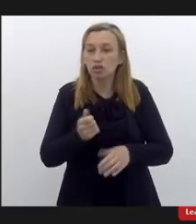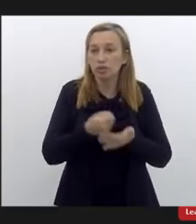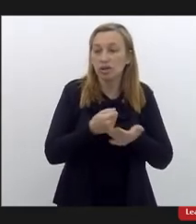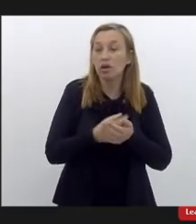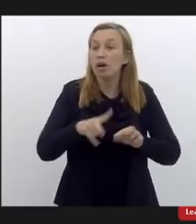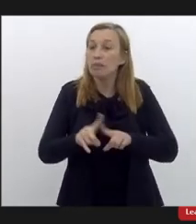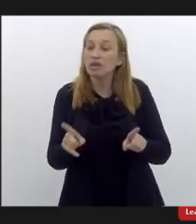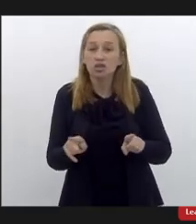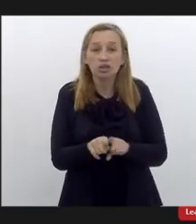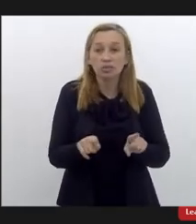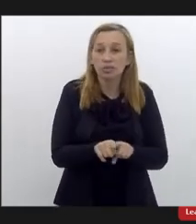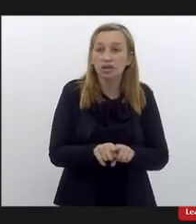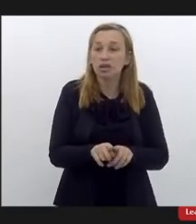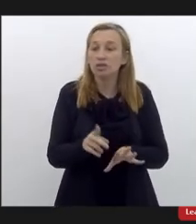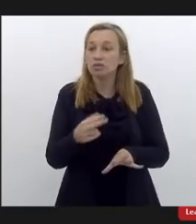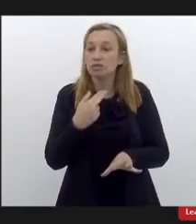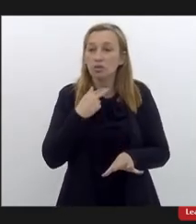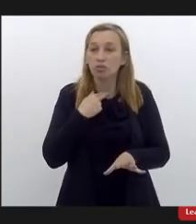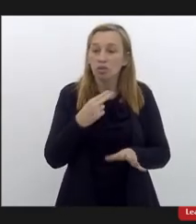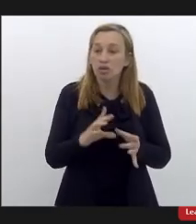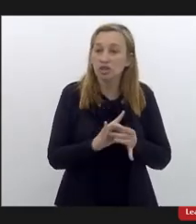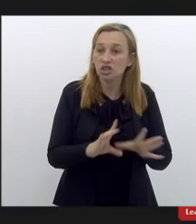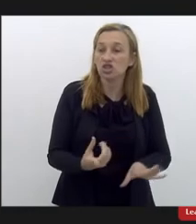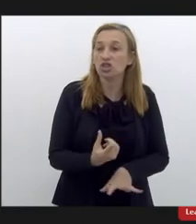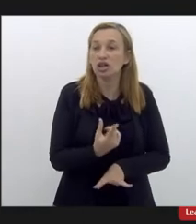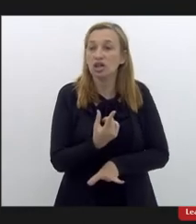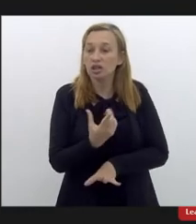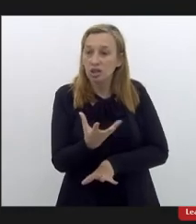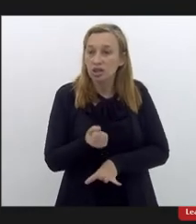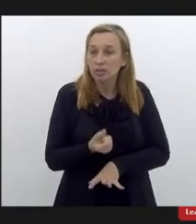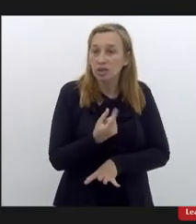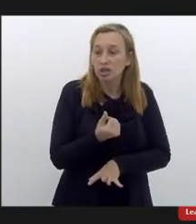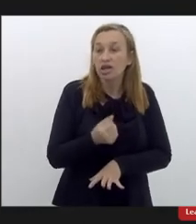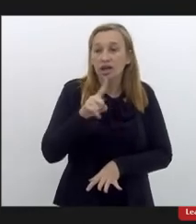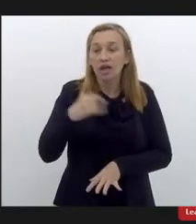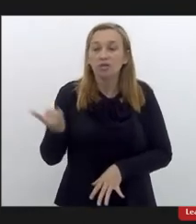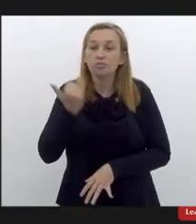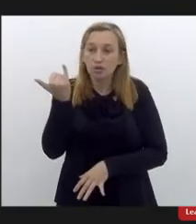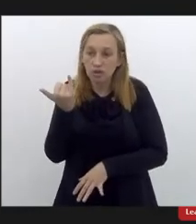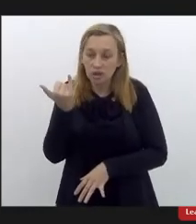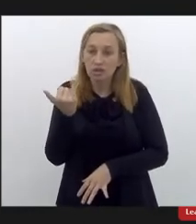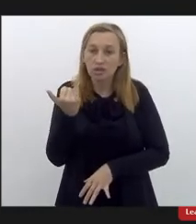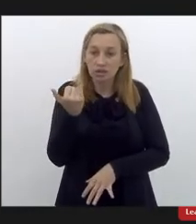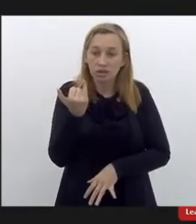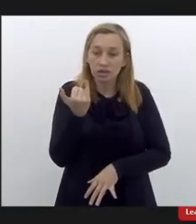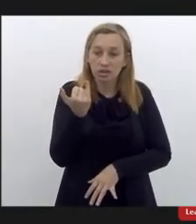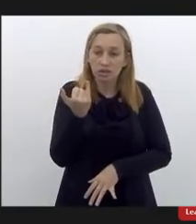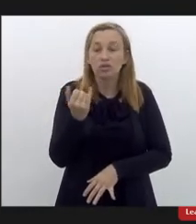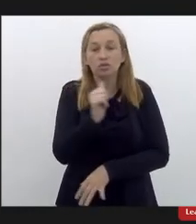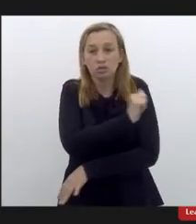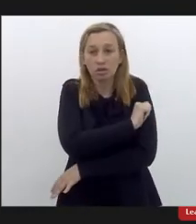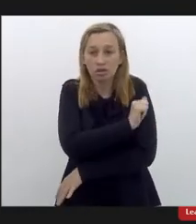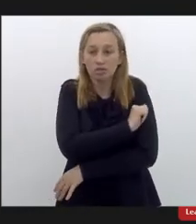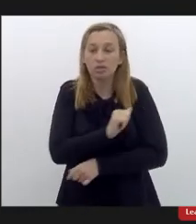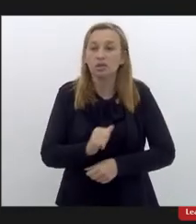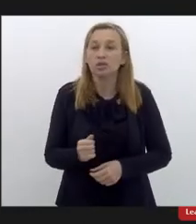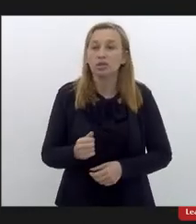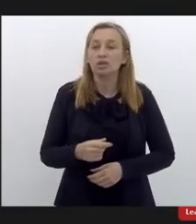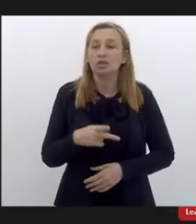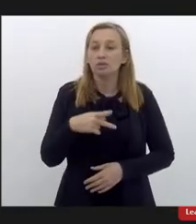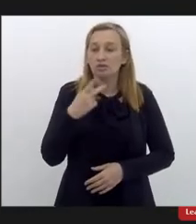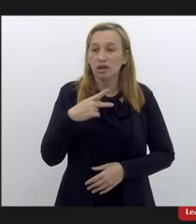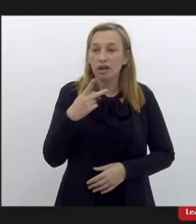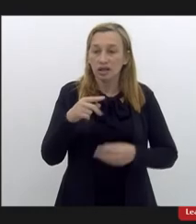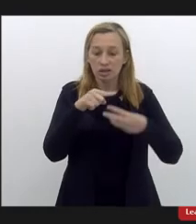mas também não tenham que abrir mão dessa renda, que muitas vezes é muito importante para a subsistência dos alunos. Então, a gente traz hoje aí